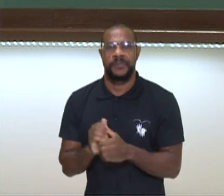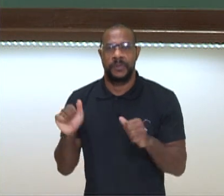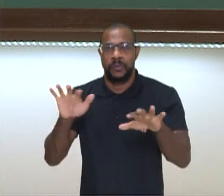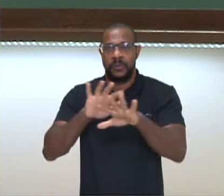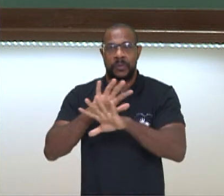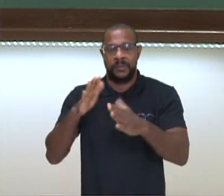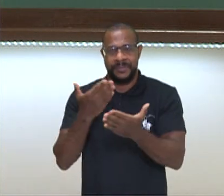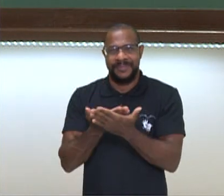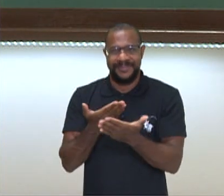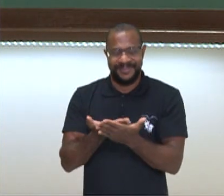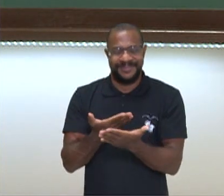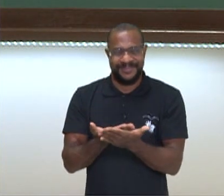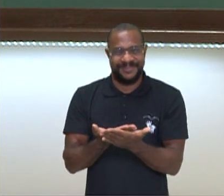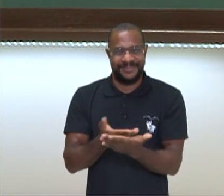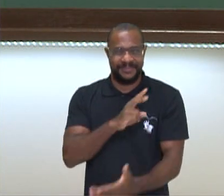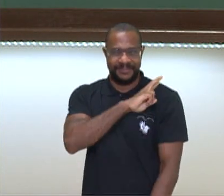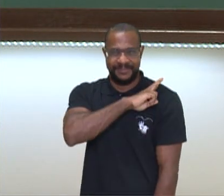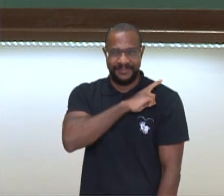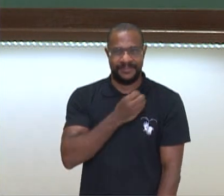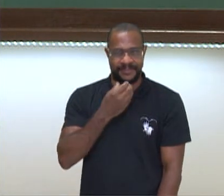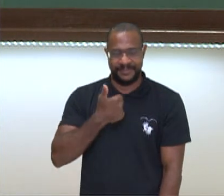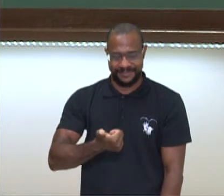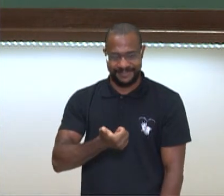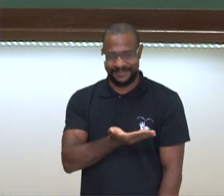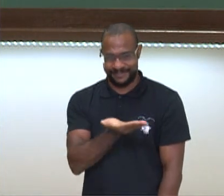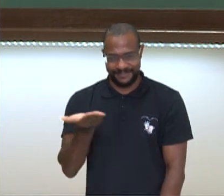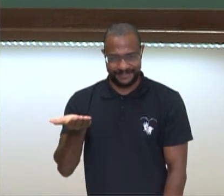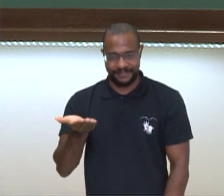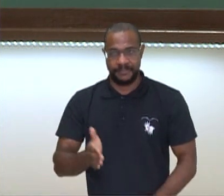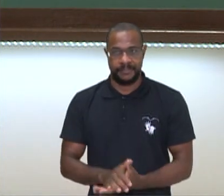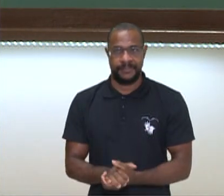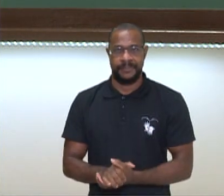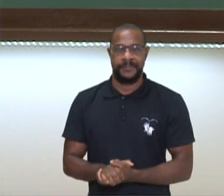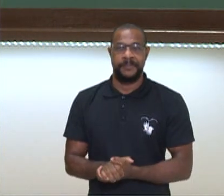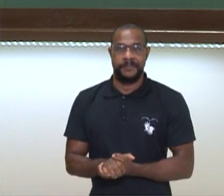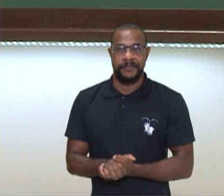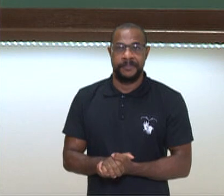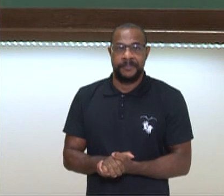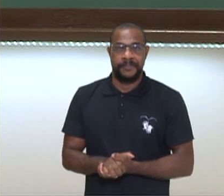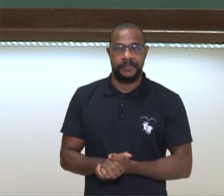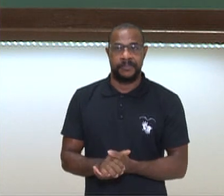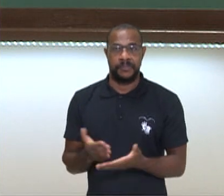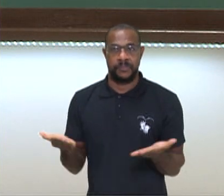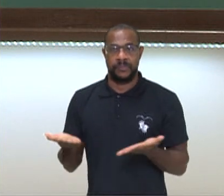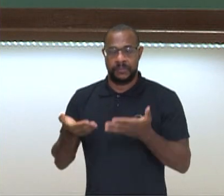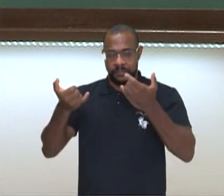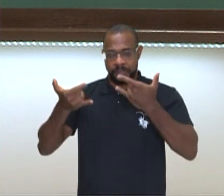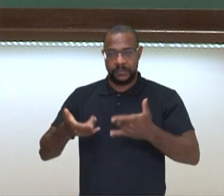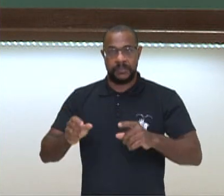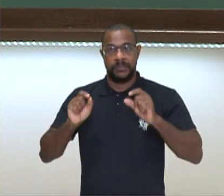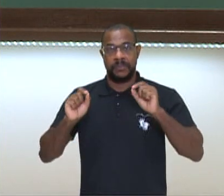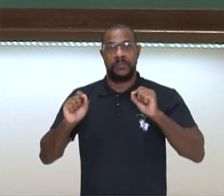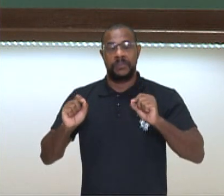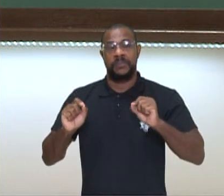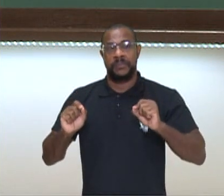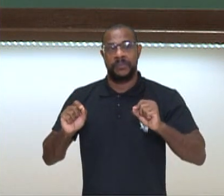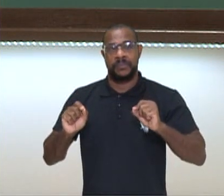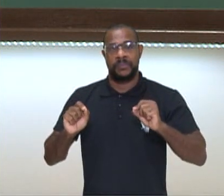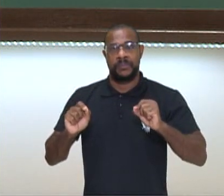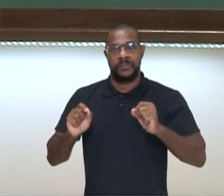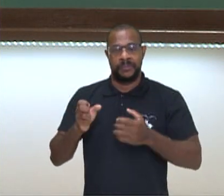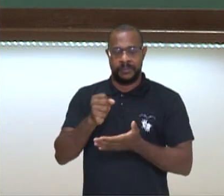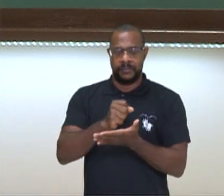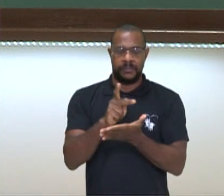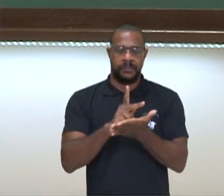Olá, estudantes da segunda série. Tudo bem? Como vocês estão? Neste vídeo vamos falar sobre